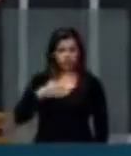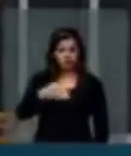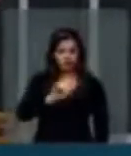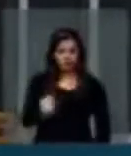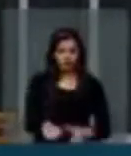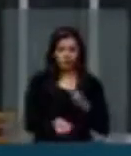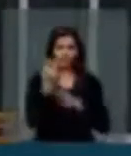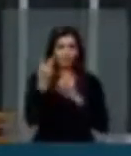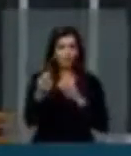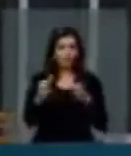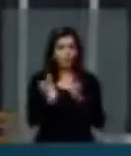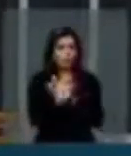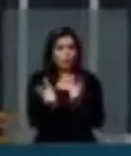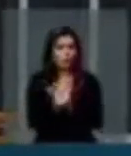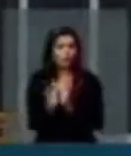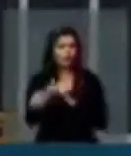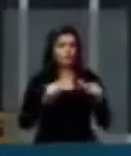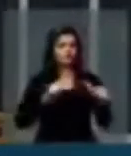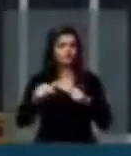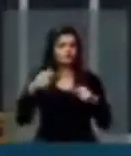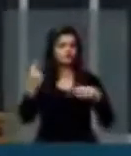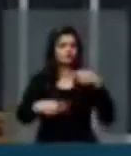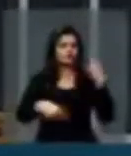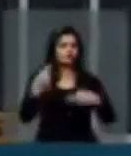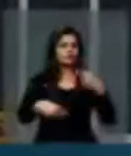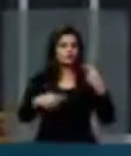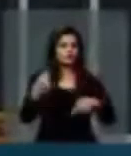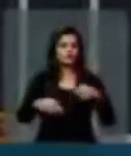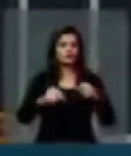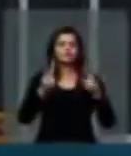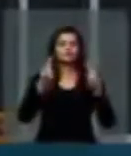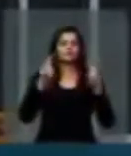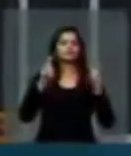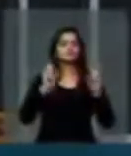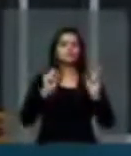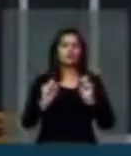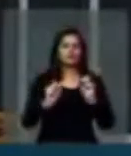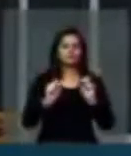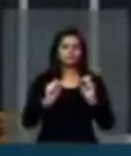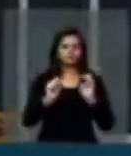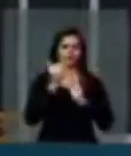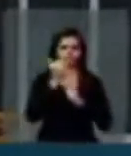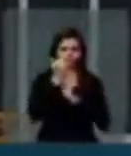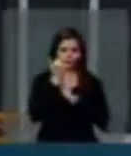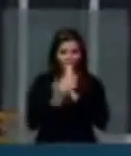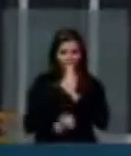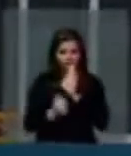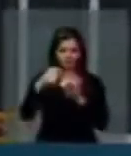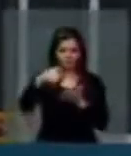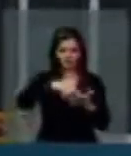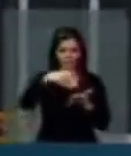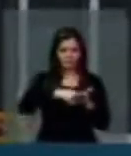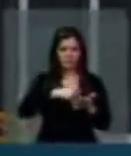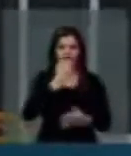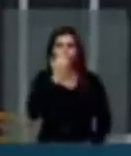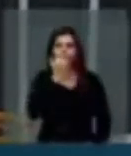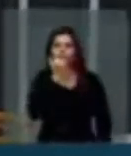criaria, como criou, um grupo de trabalho para discutir a questão da diminuição dos impostos